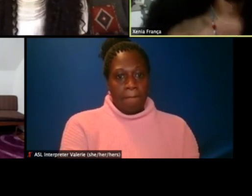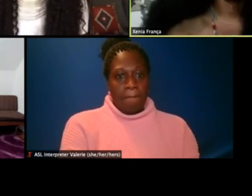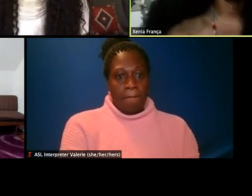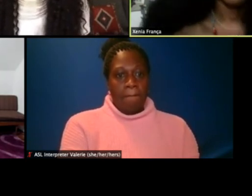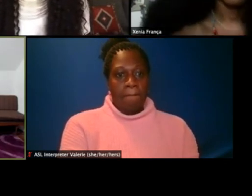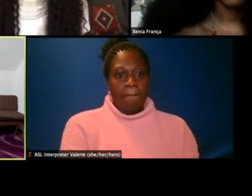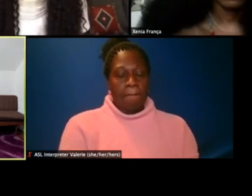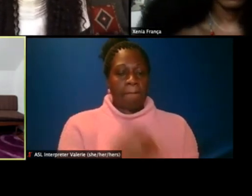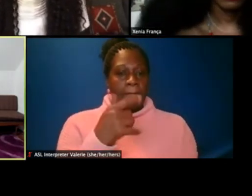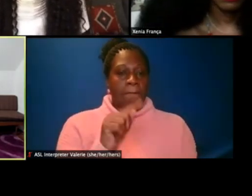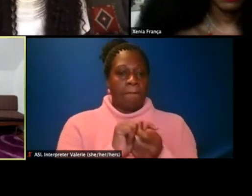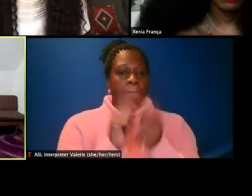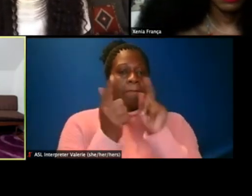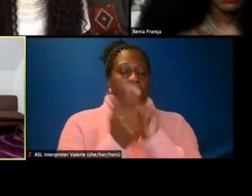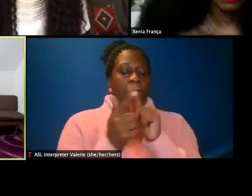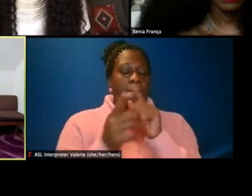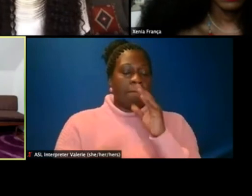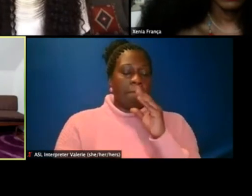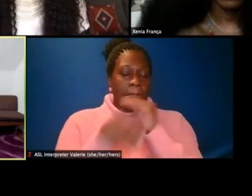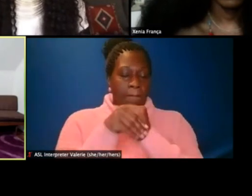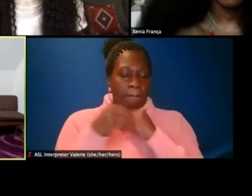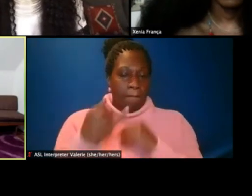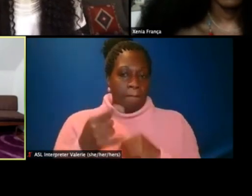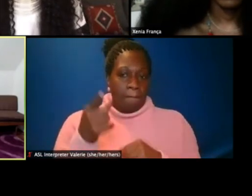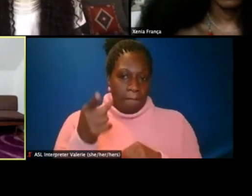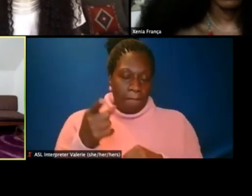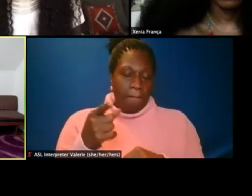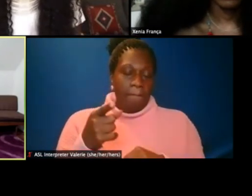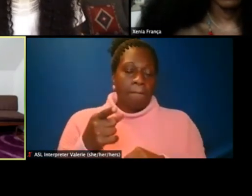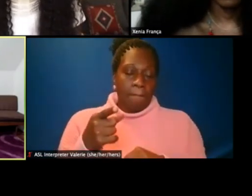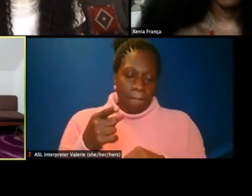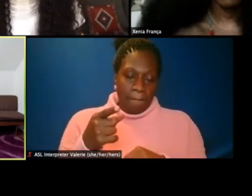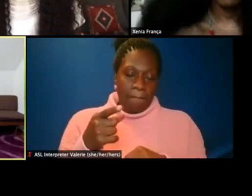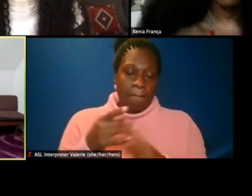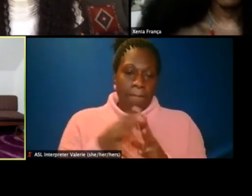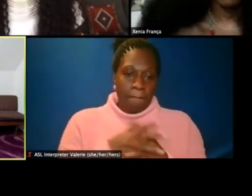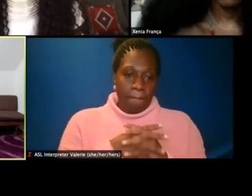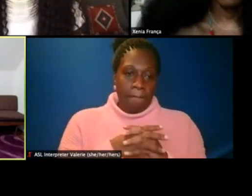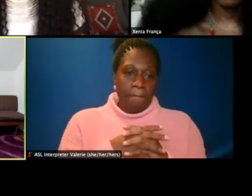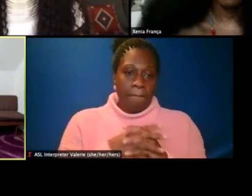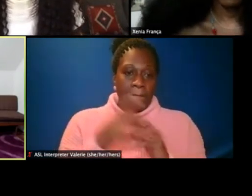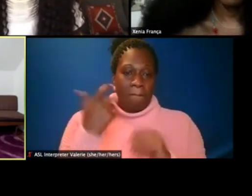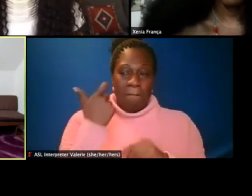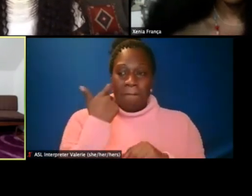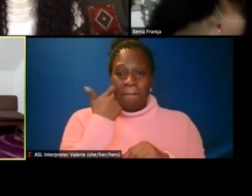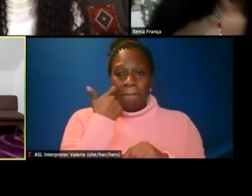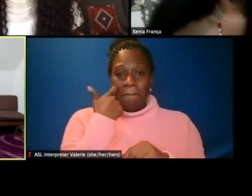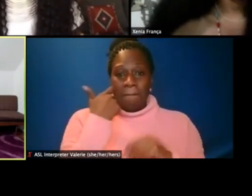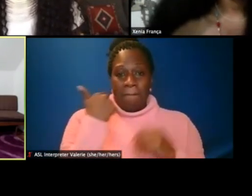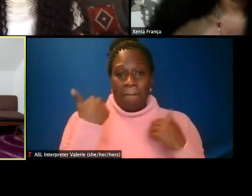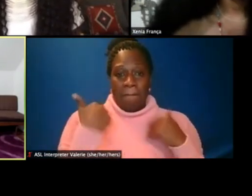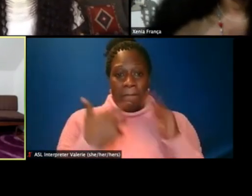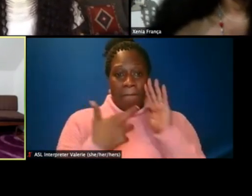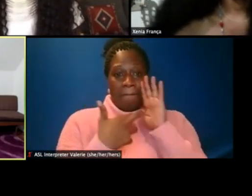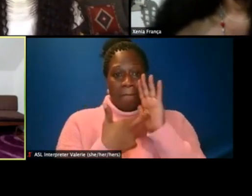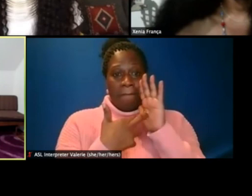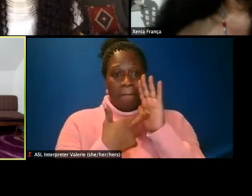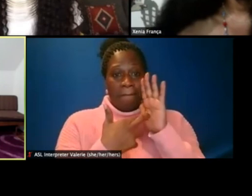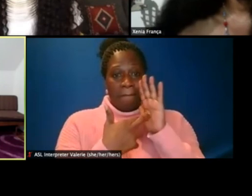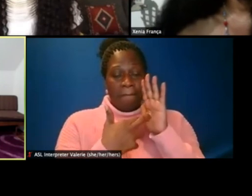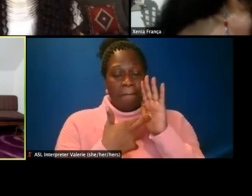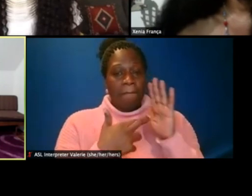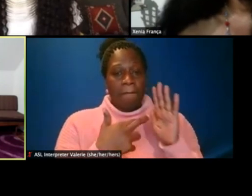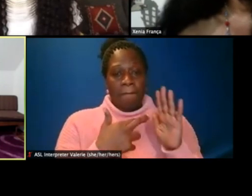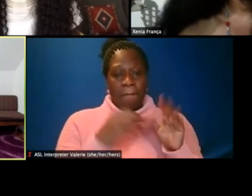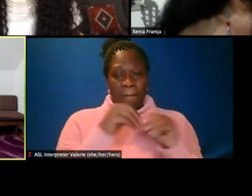Okay, so Xênia had one more thing to add, which is that just having the representation, especially